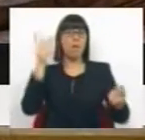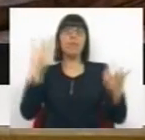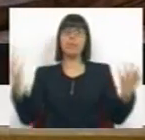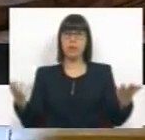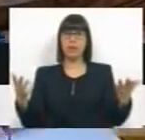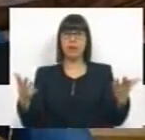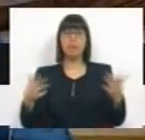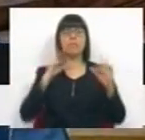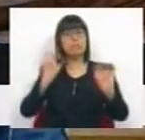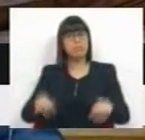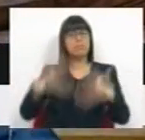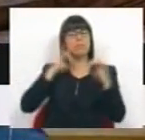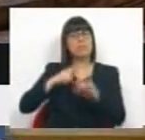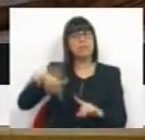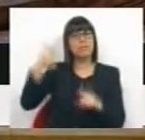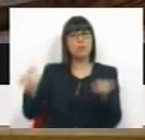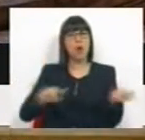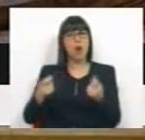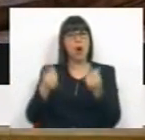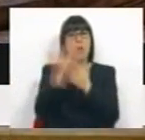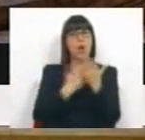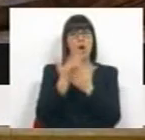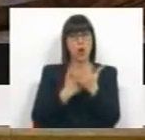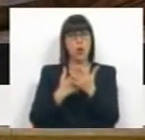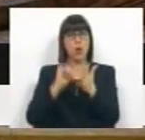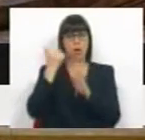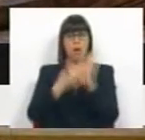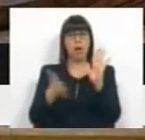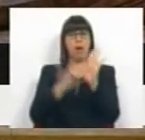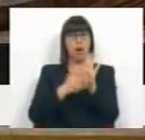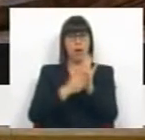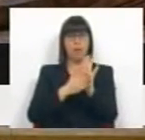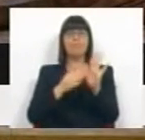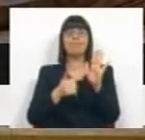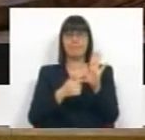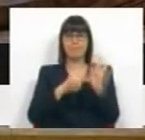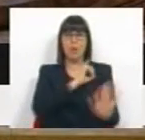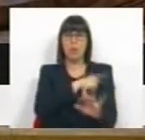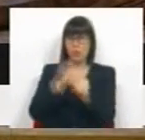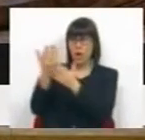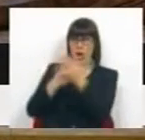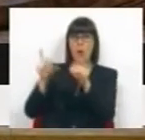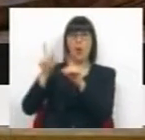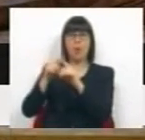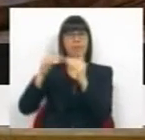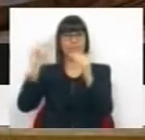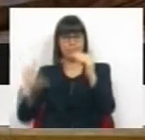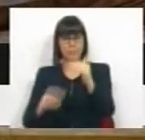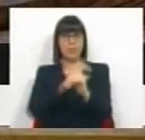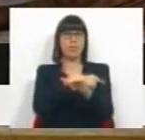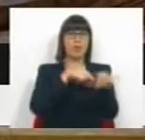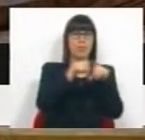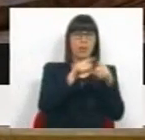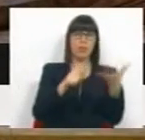vida. Nos princípios fundamentais da organização económica, a Constituição faz saber que o poder económico está subordinado ao